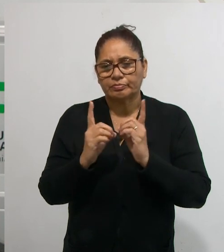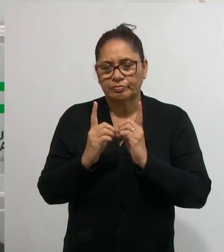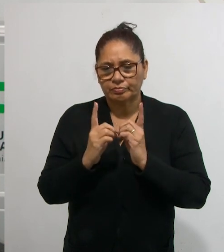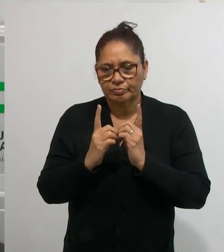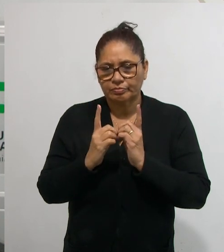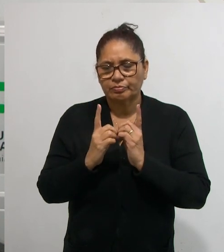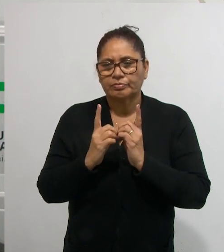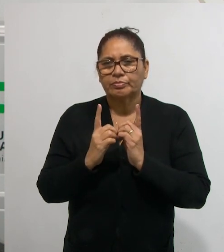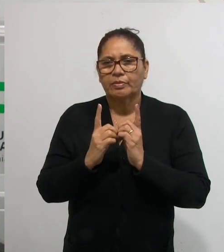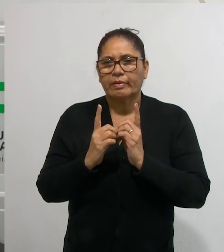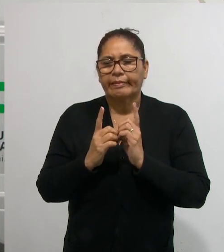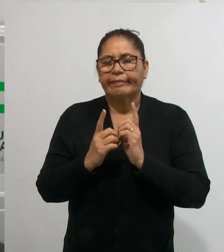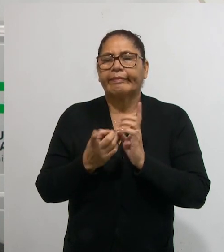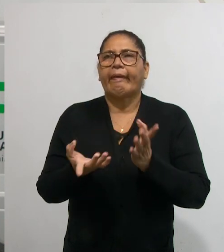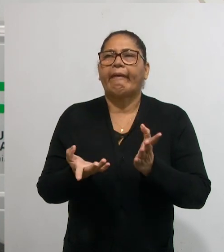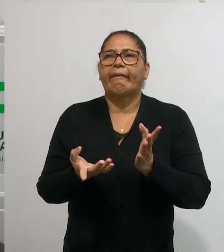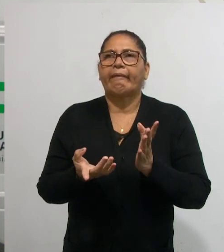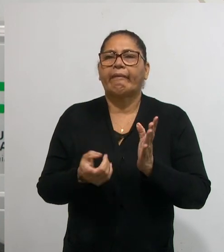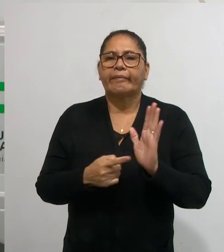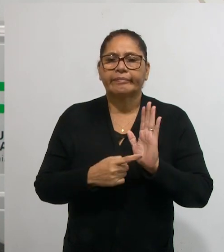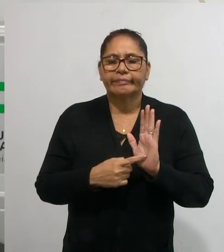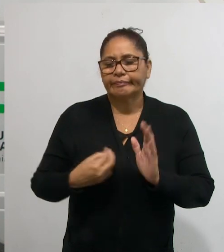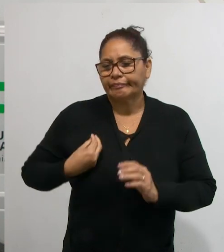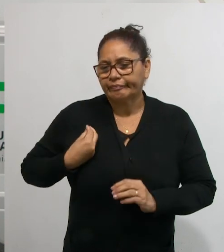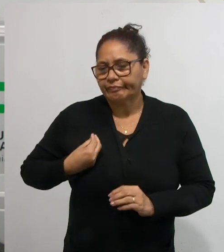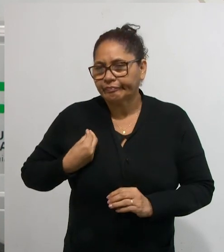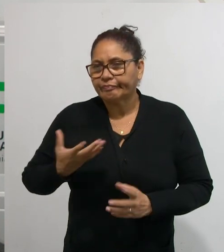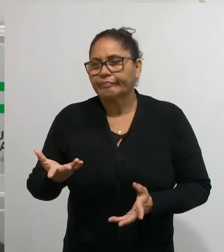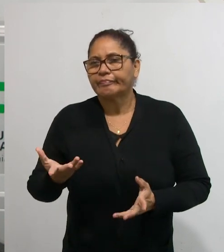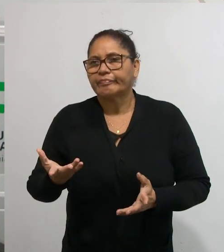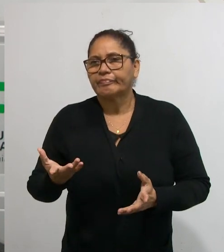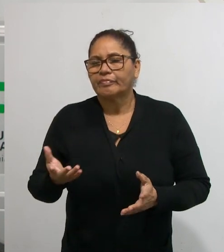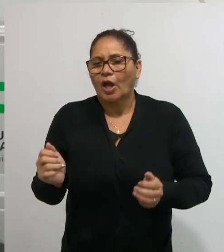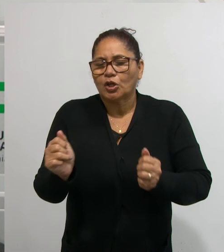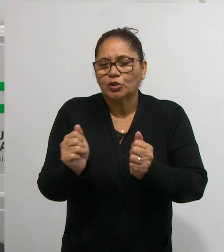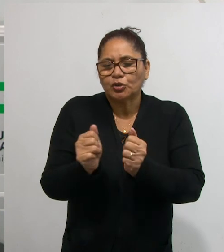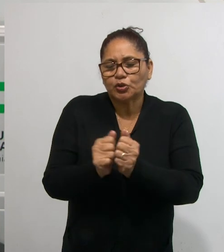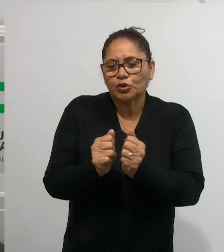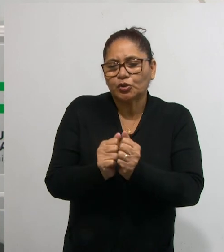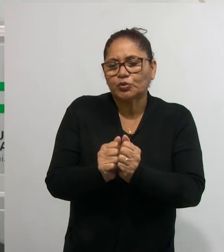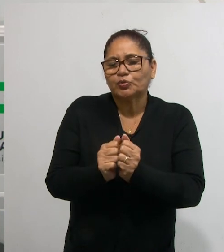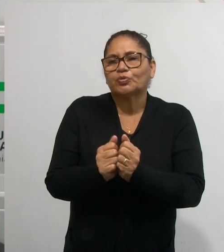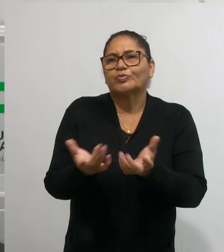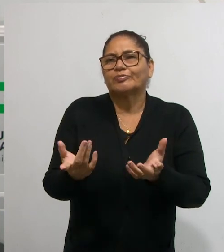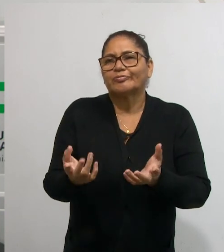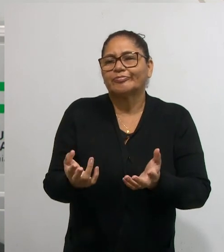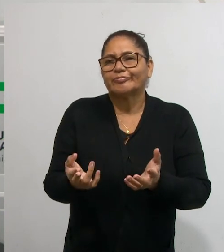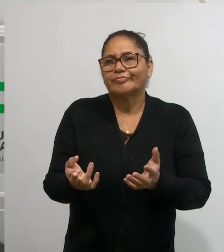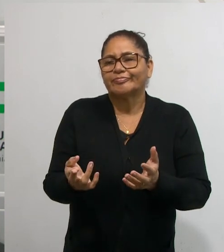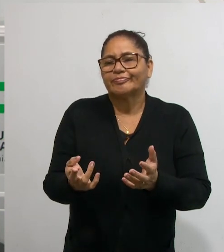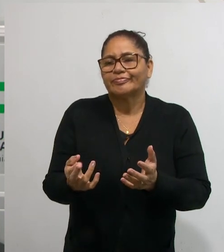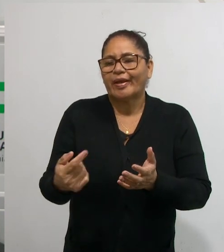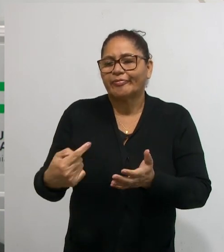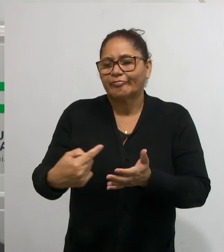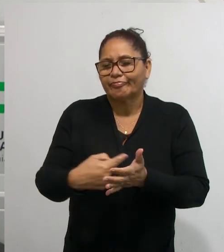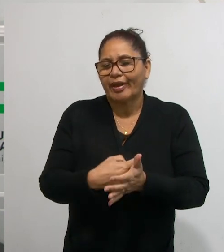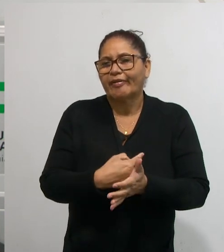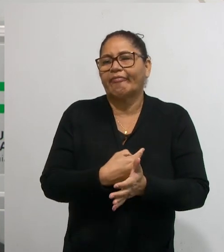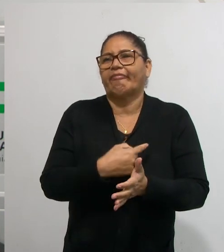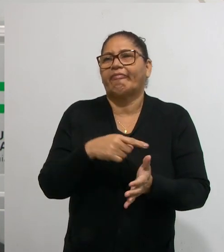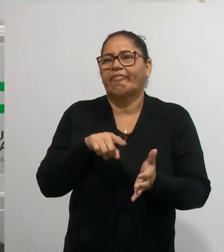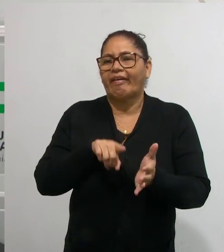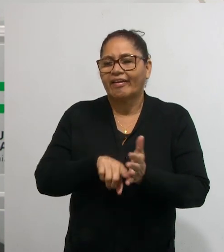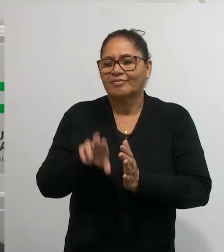encontro síncrono, né, um encontro presencial, e vocês possam estar conosco, trazendo suas grandes contribuições. E